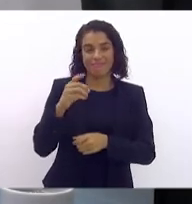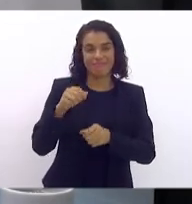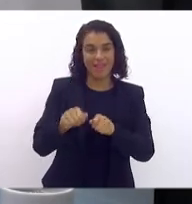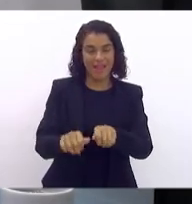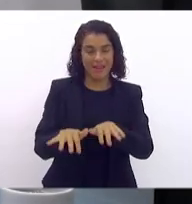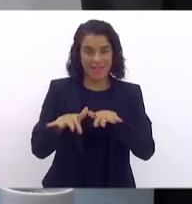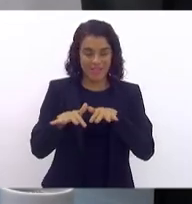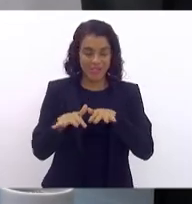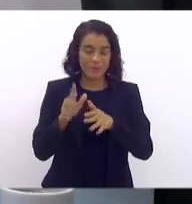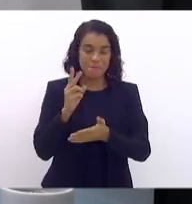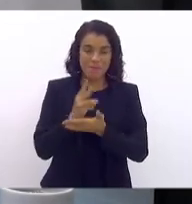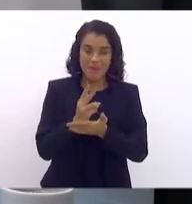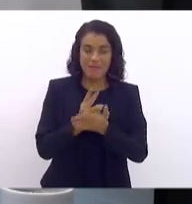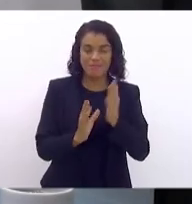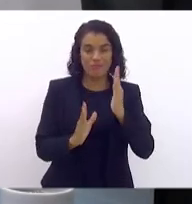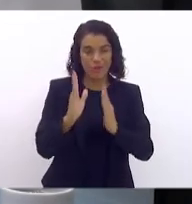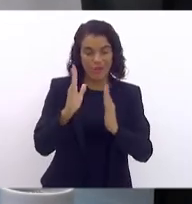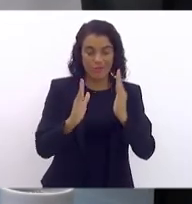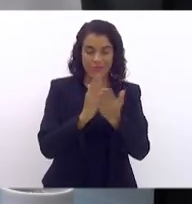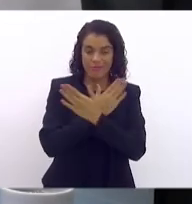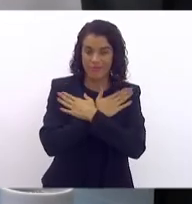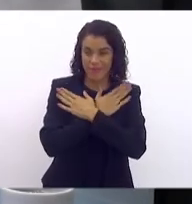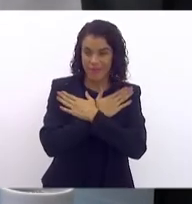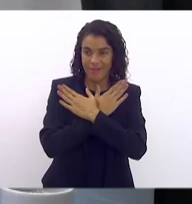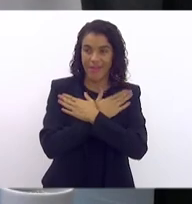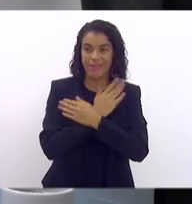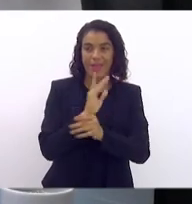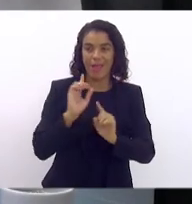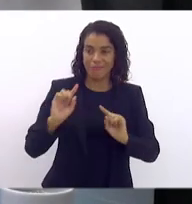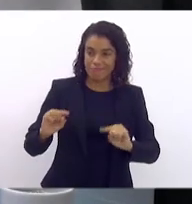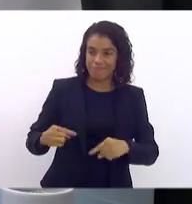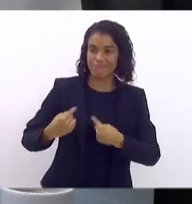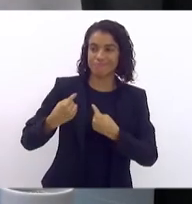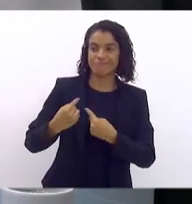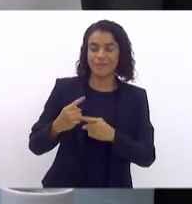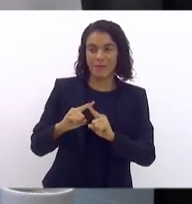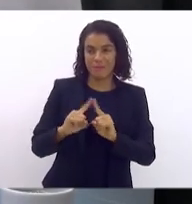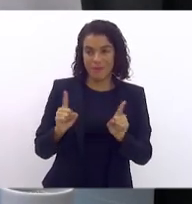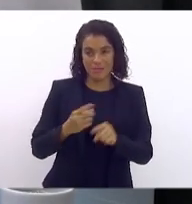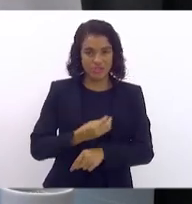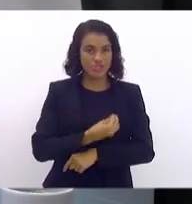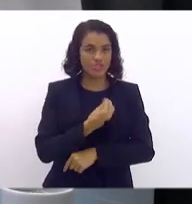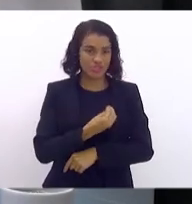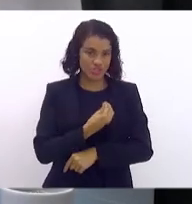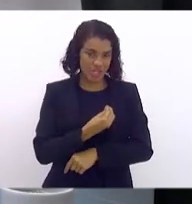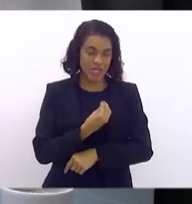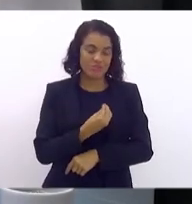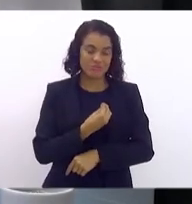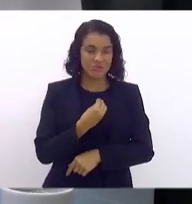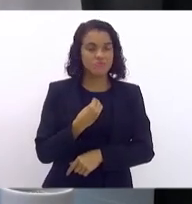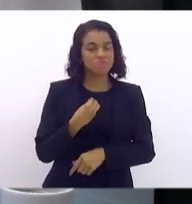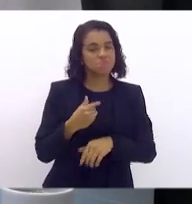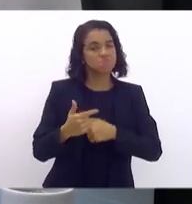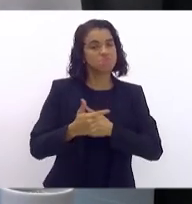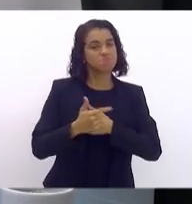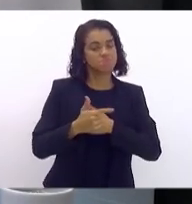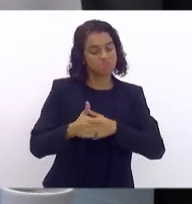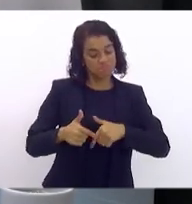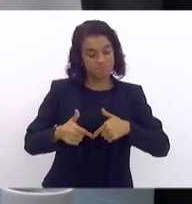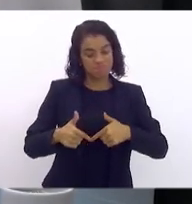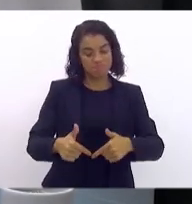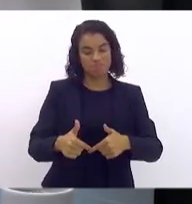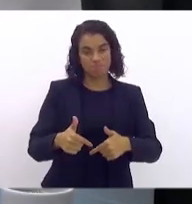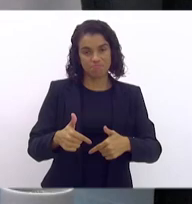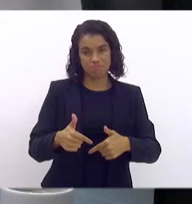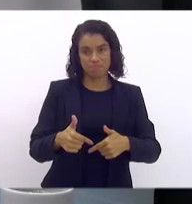feriado é desafiante para todos nós mas estamos aqui fazendo o nosso papel prin